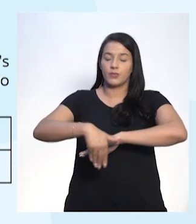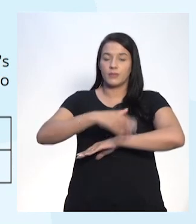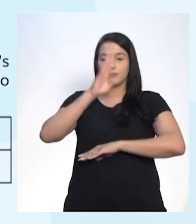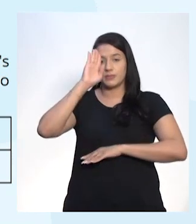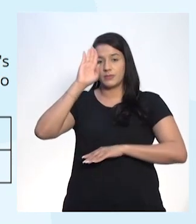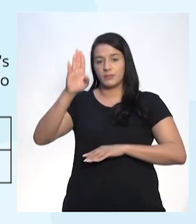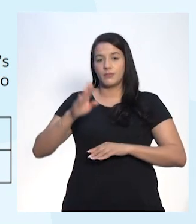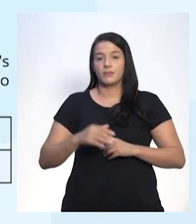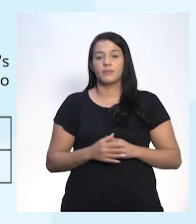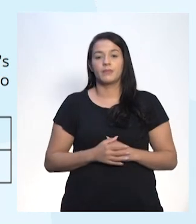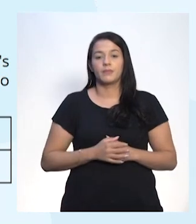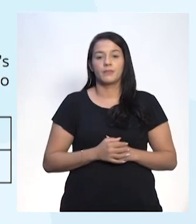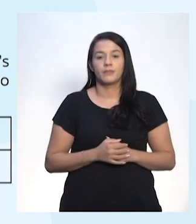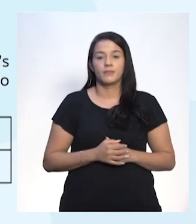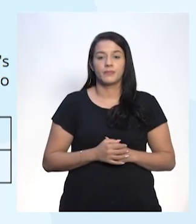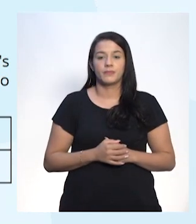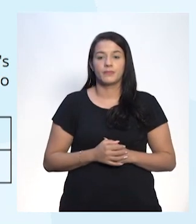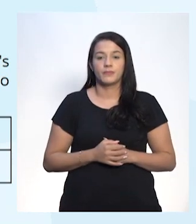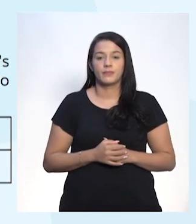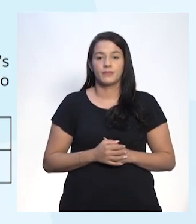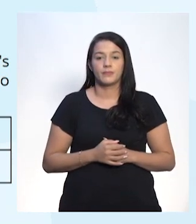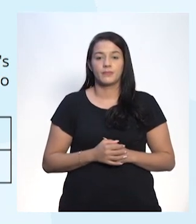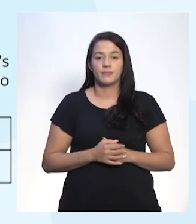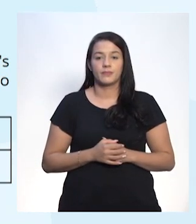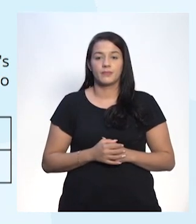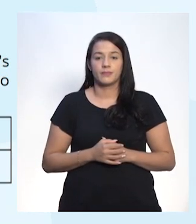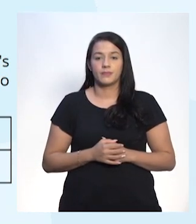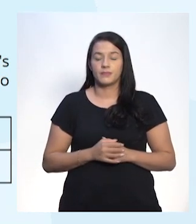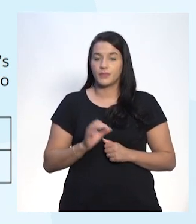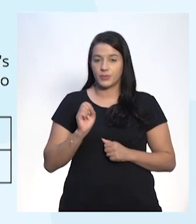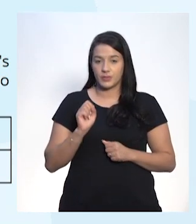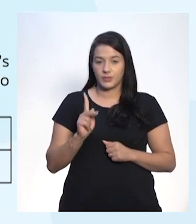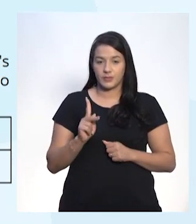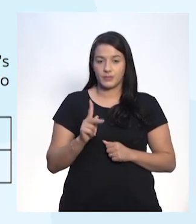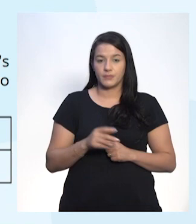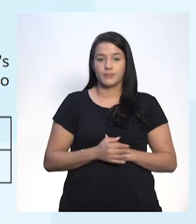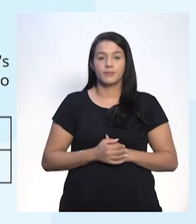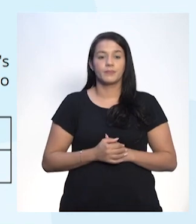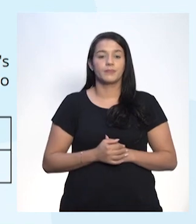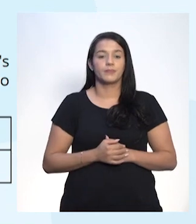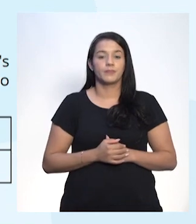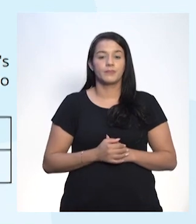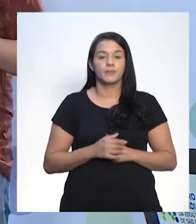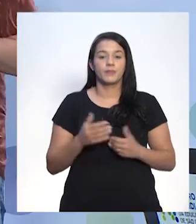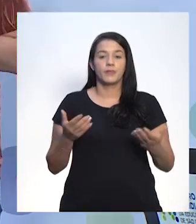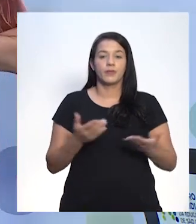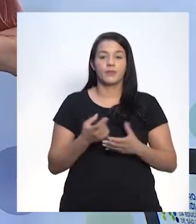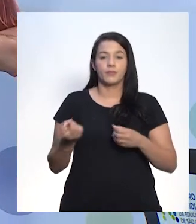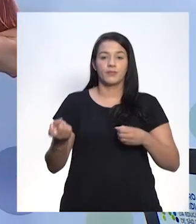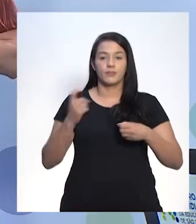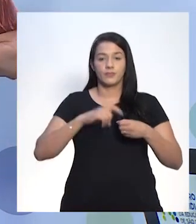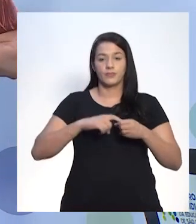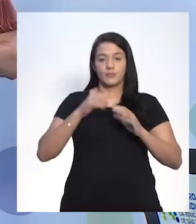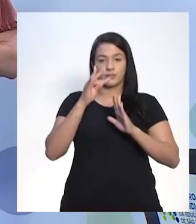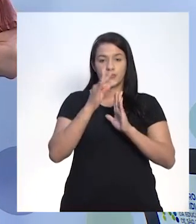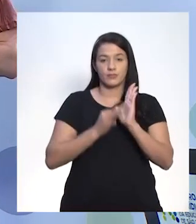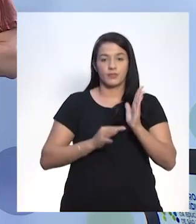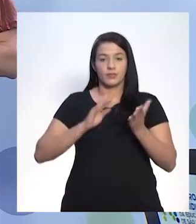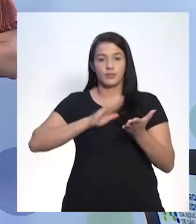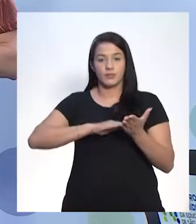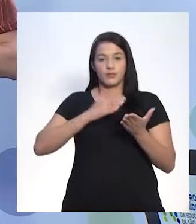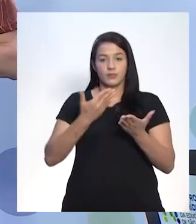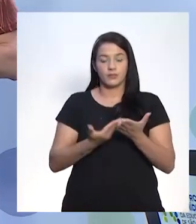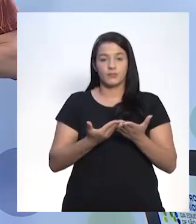Até nos parques da Disney, eles têm lá a Main Street, certo? Então, vamos agora, a gente vai voltar agora no texto, fazer a tradução do texto para